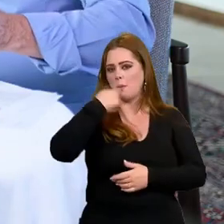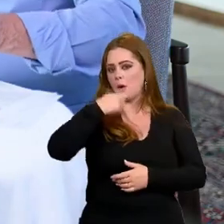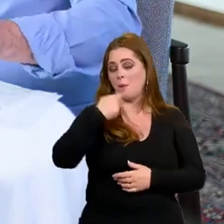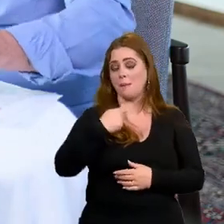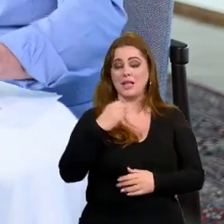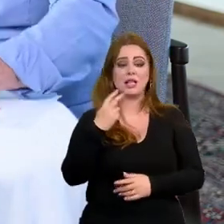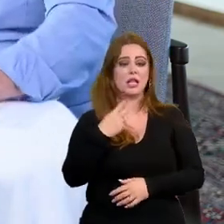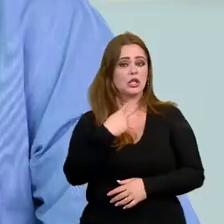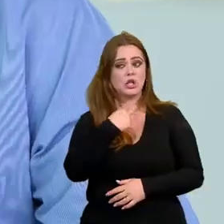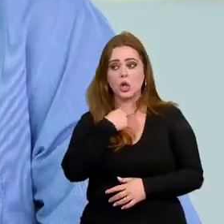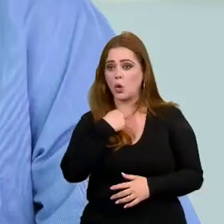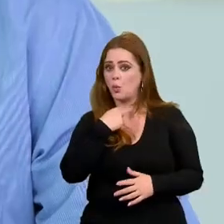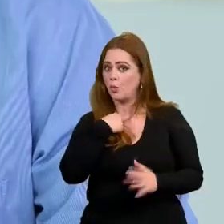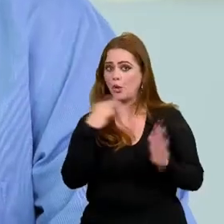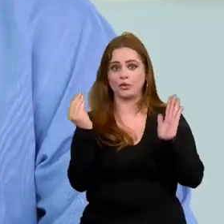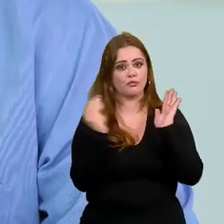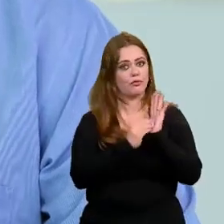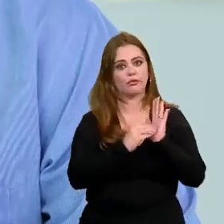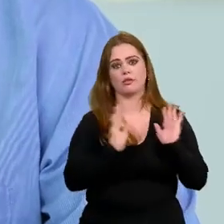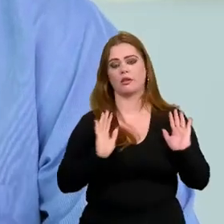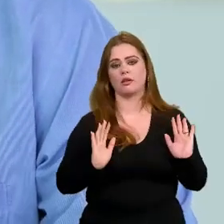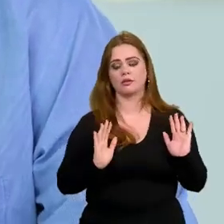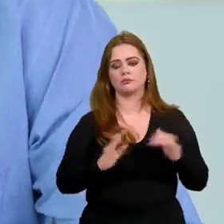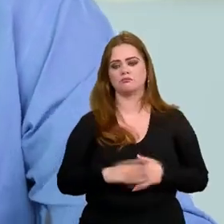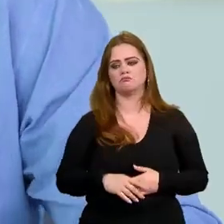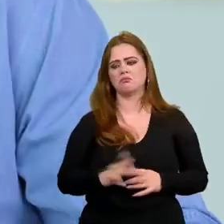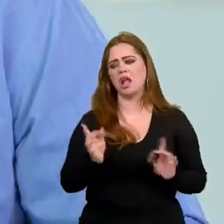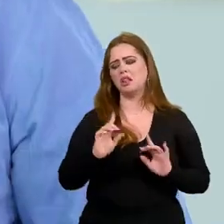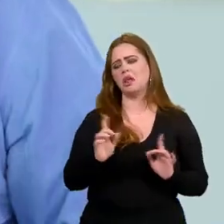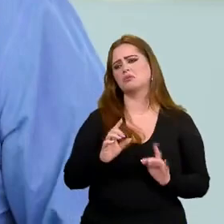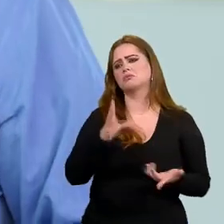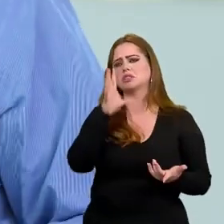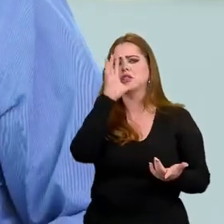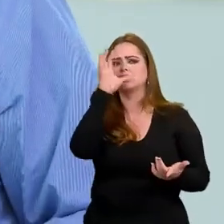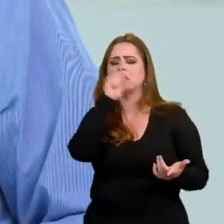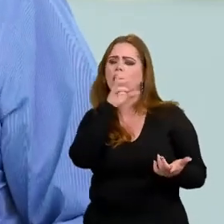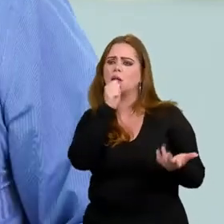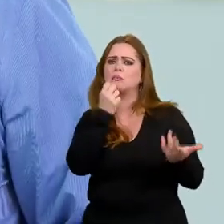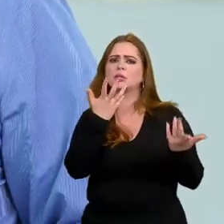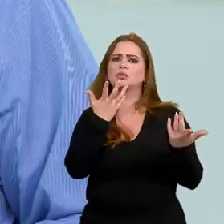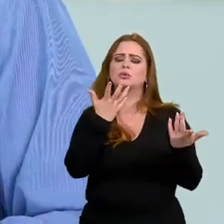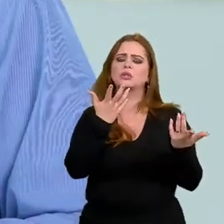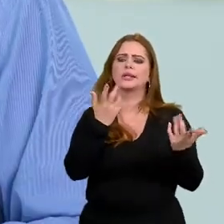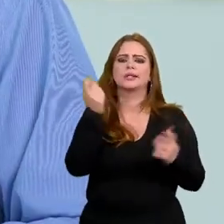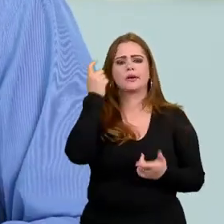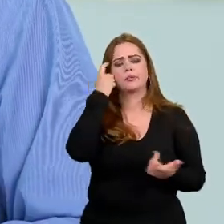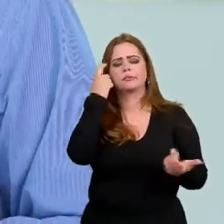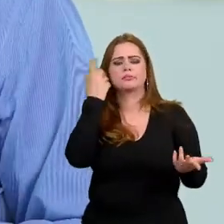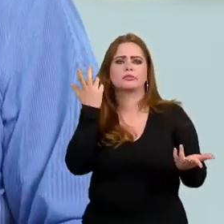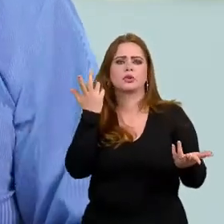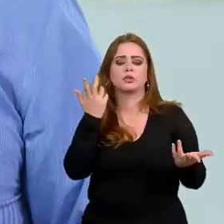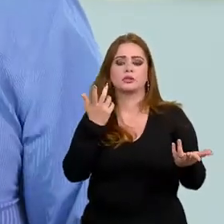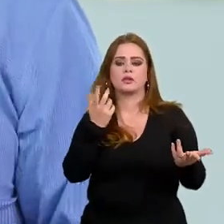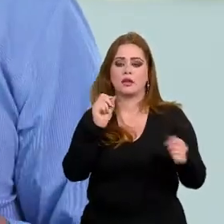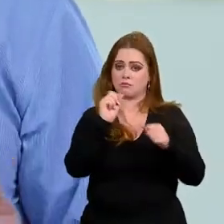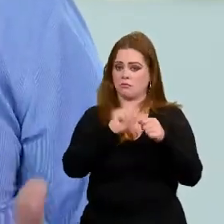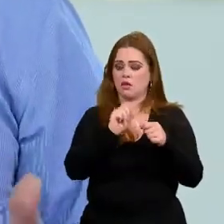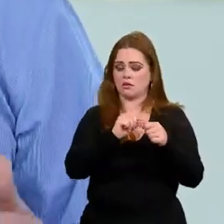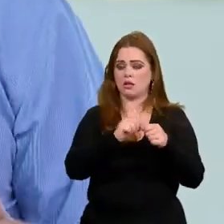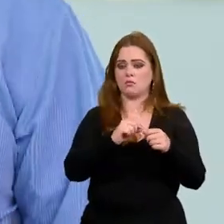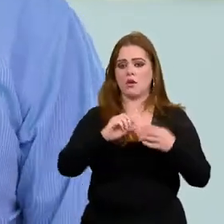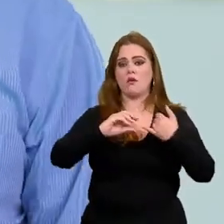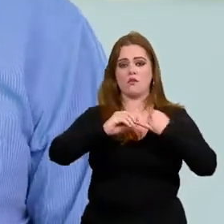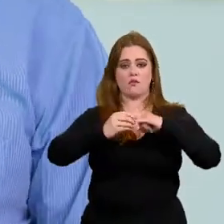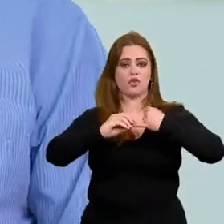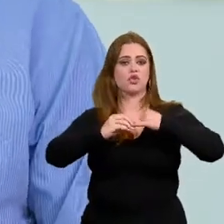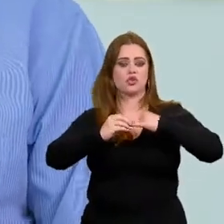nem sempre, nem sempre. Se for de sábado, a gente, como sempre em São Paulo, a gente pede uma feijoada. A gente não faz, a gente compra uma